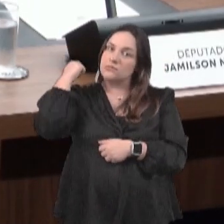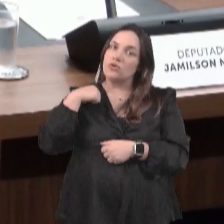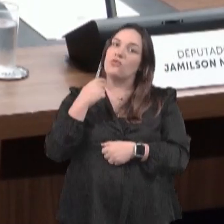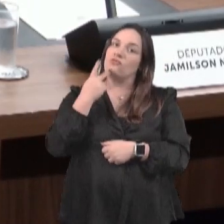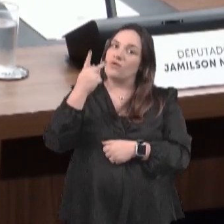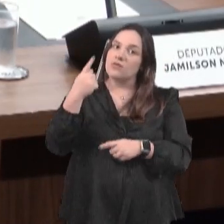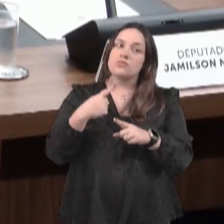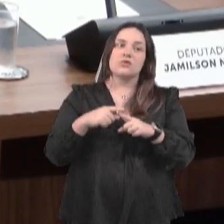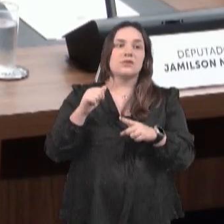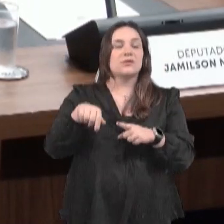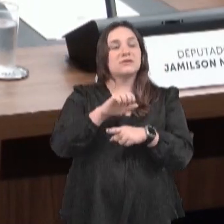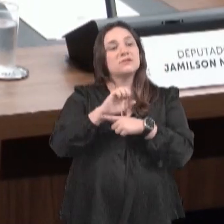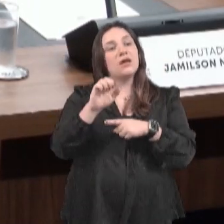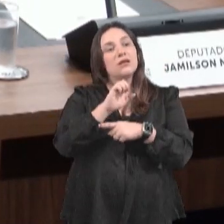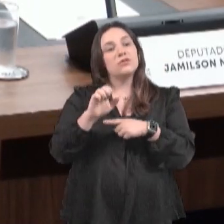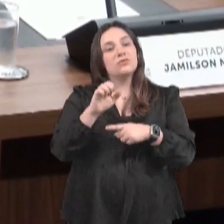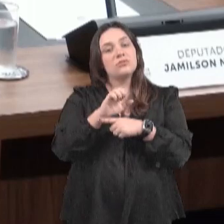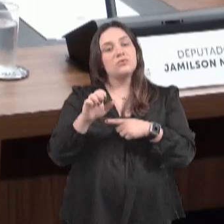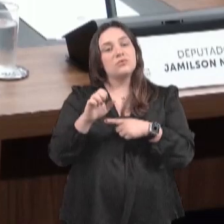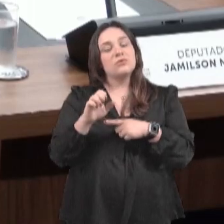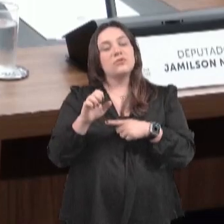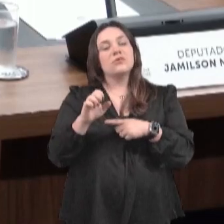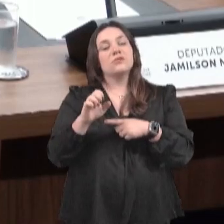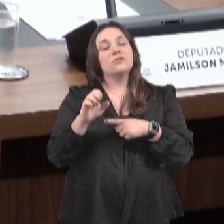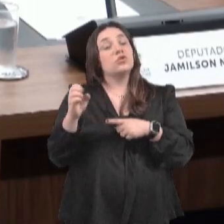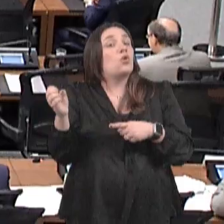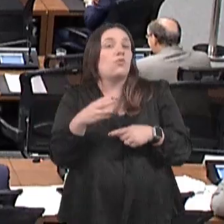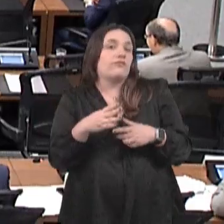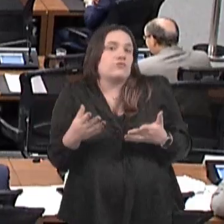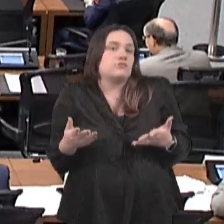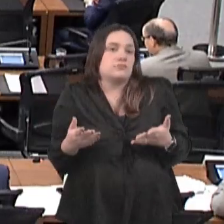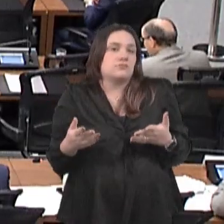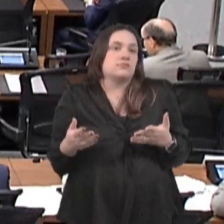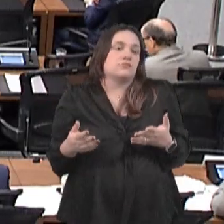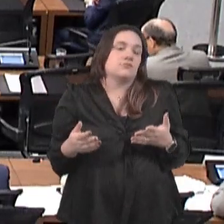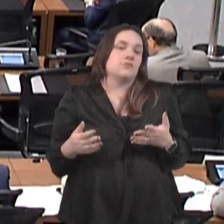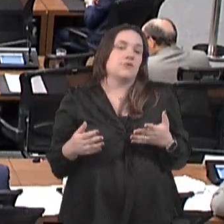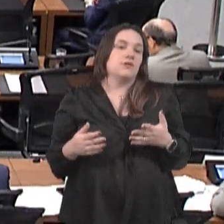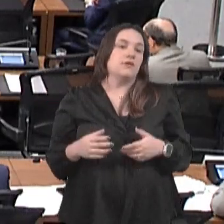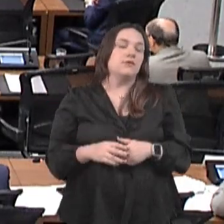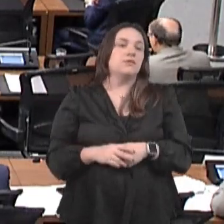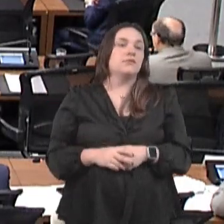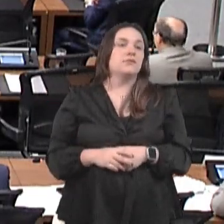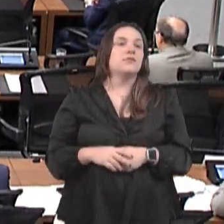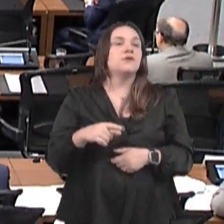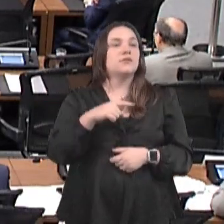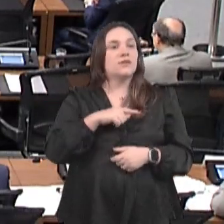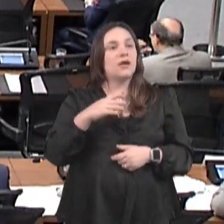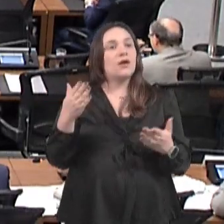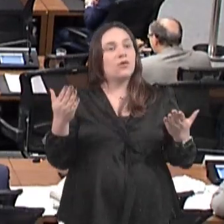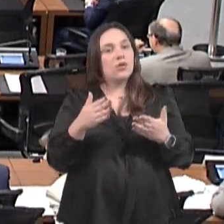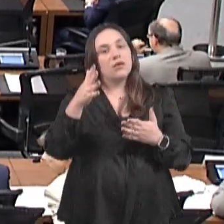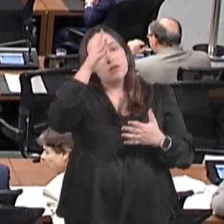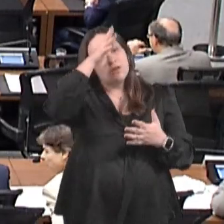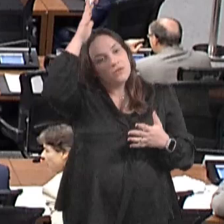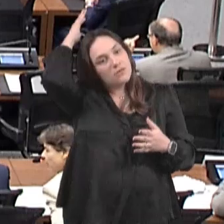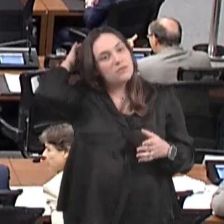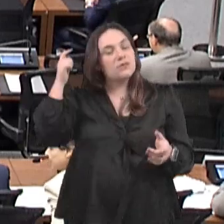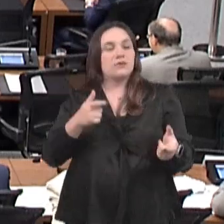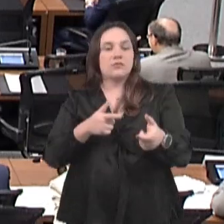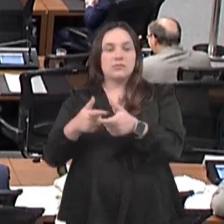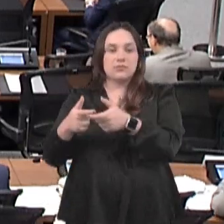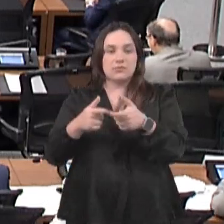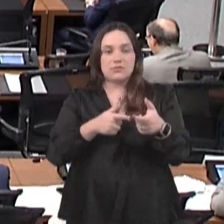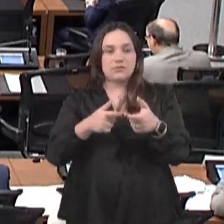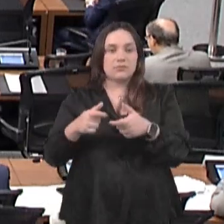temos no Estado, recentemente, que foi adquirido pelo Corpo de Bombeiro, uma escada Magiro